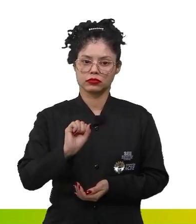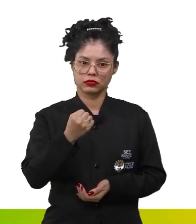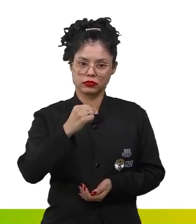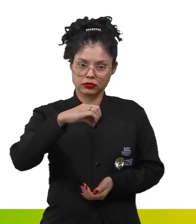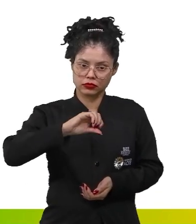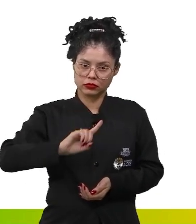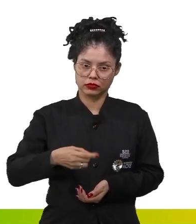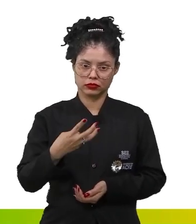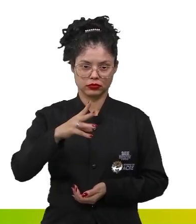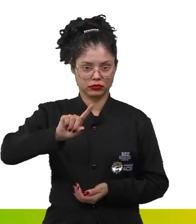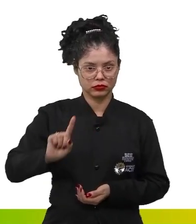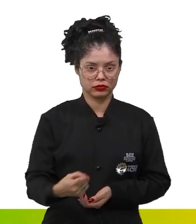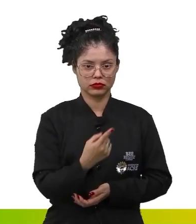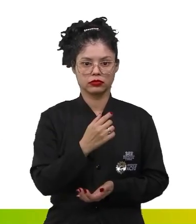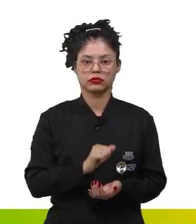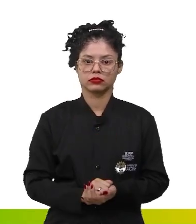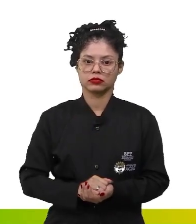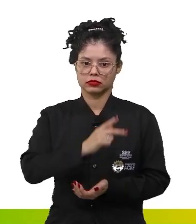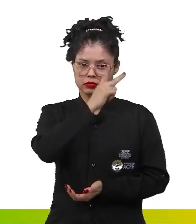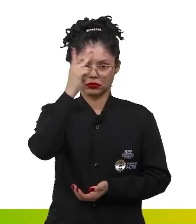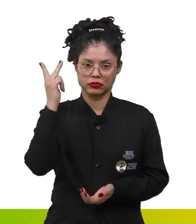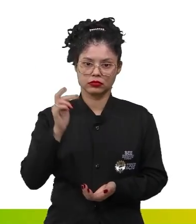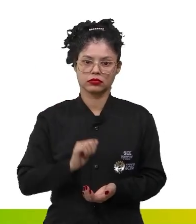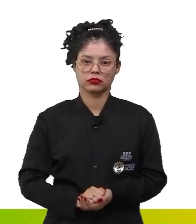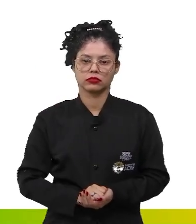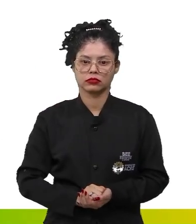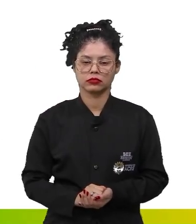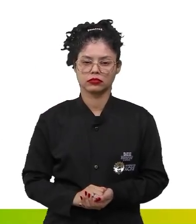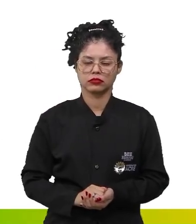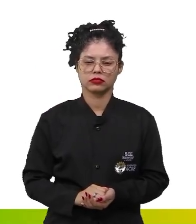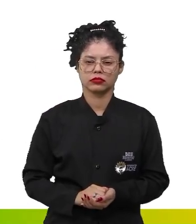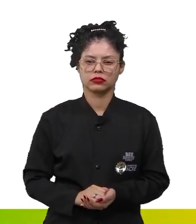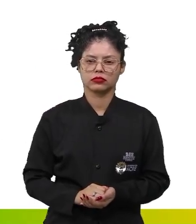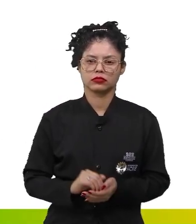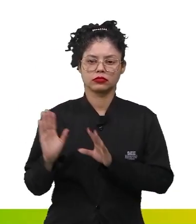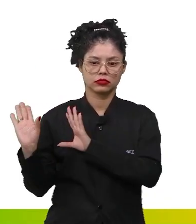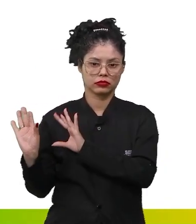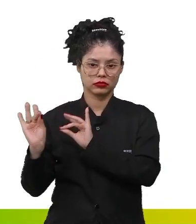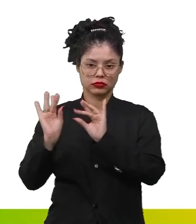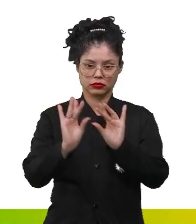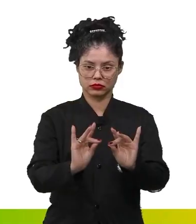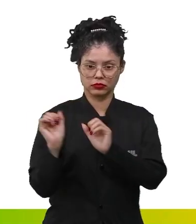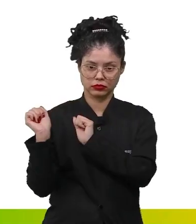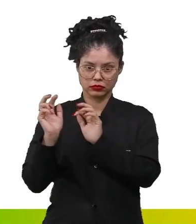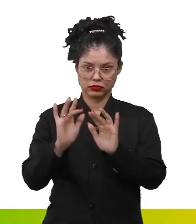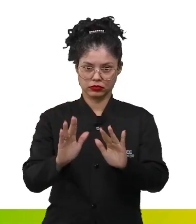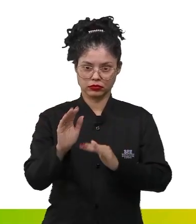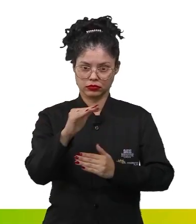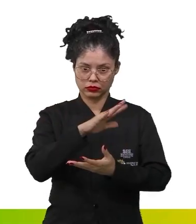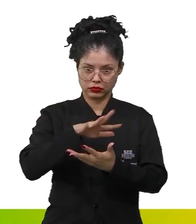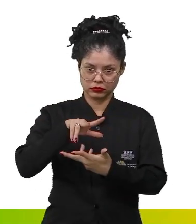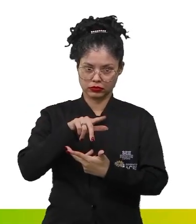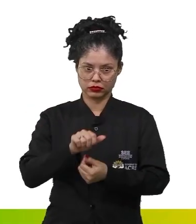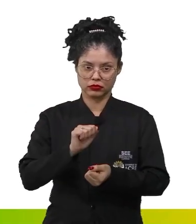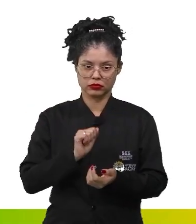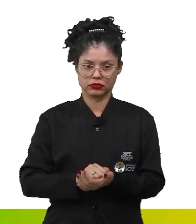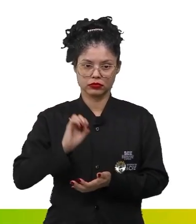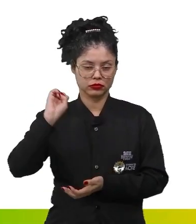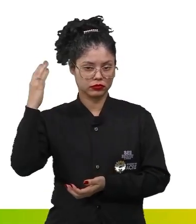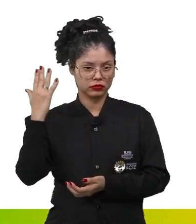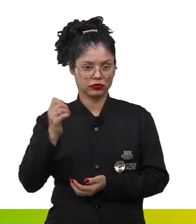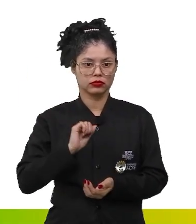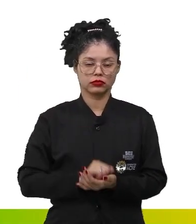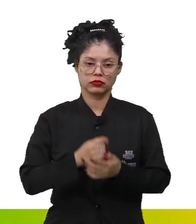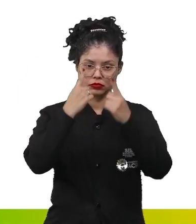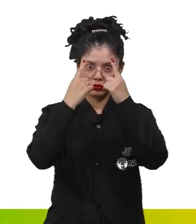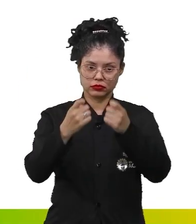de 89,3 milhões de pessoas estavam deslocados em todo o mundo em decorrência